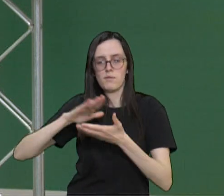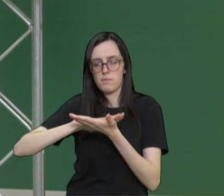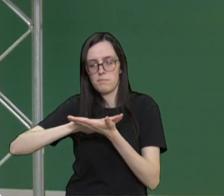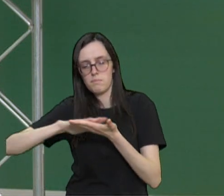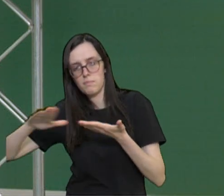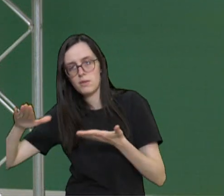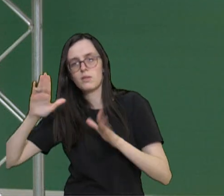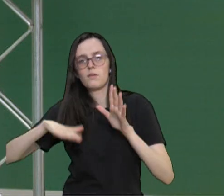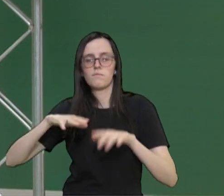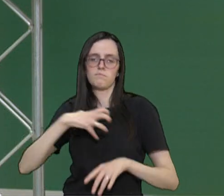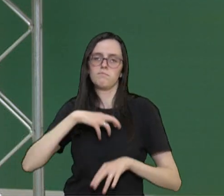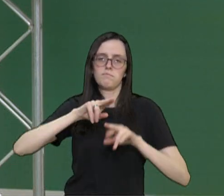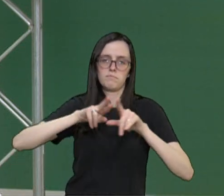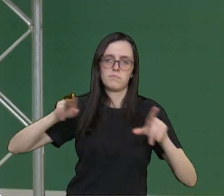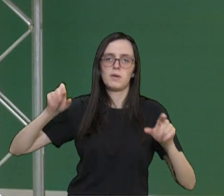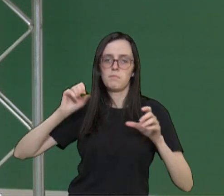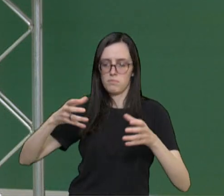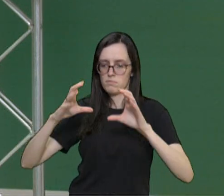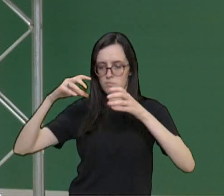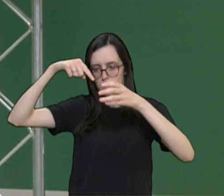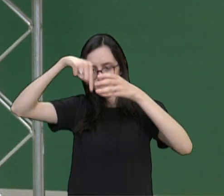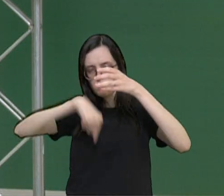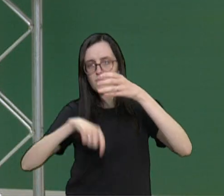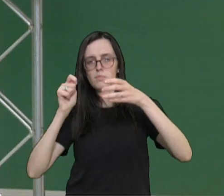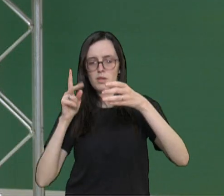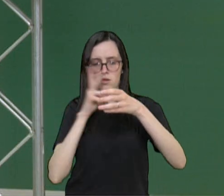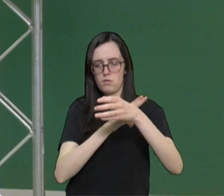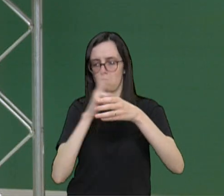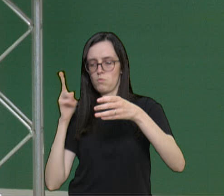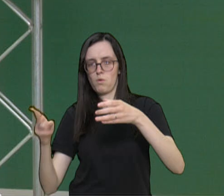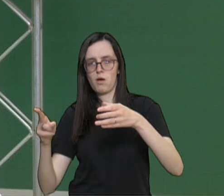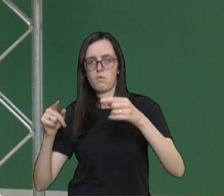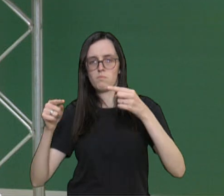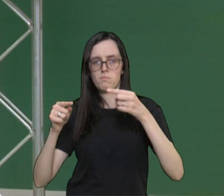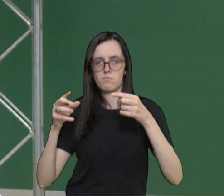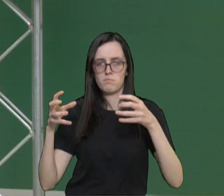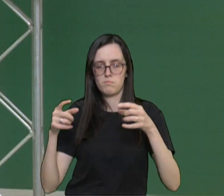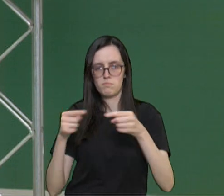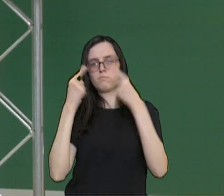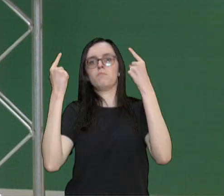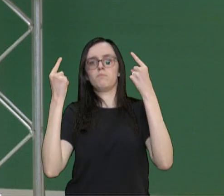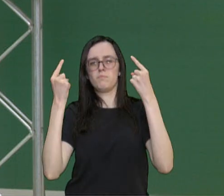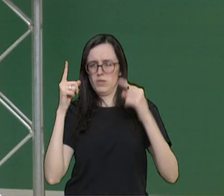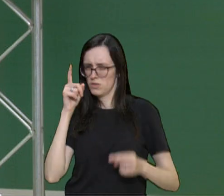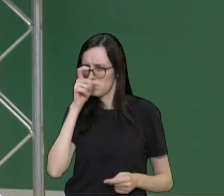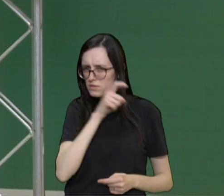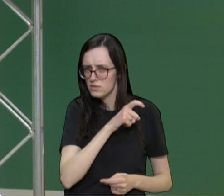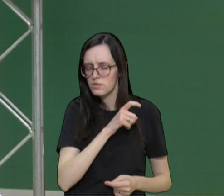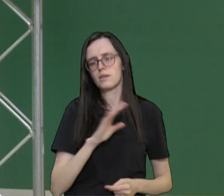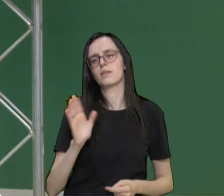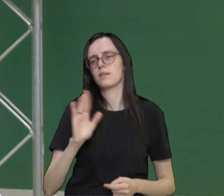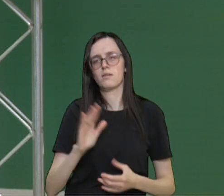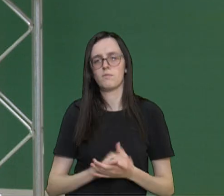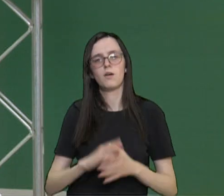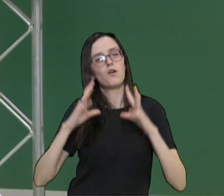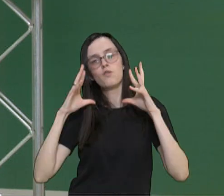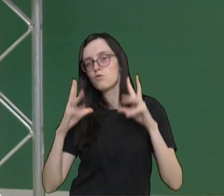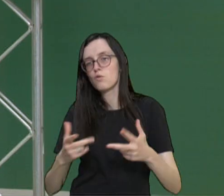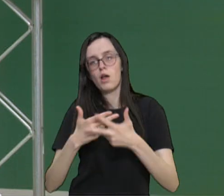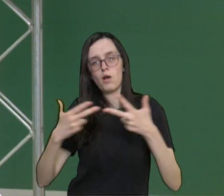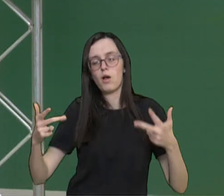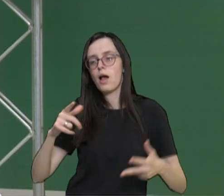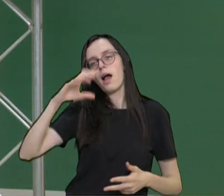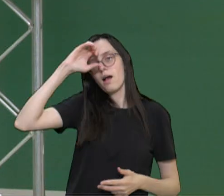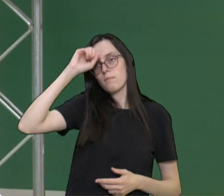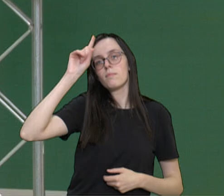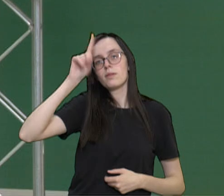planos, ritmo, profundidade, simetria e contraste. Difícil isso? Não, né? Tudo que você vai e